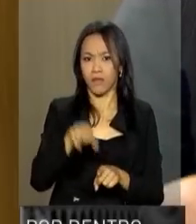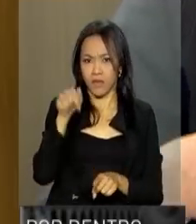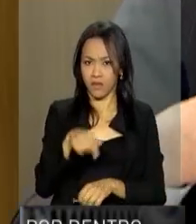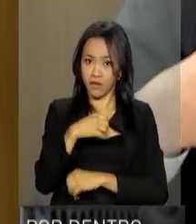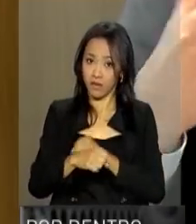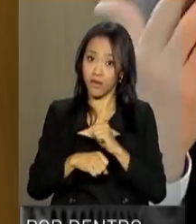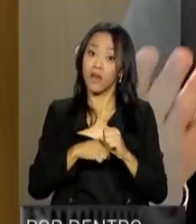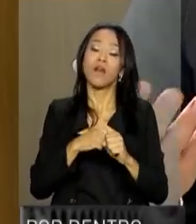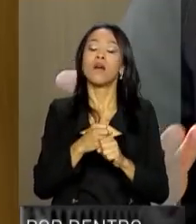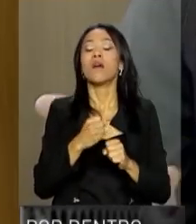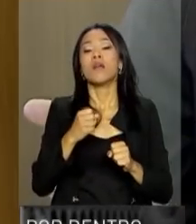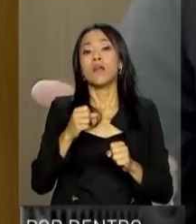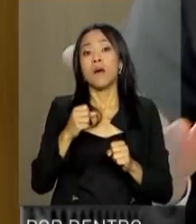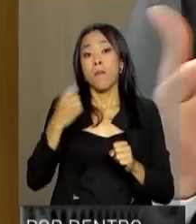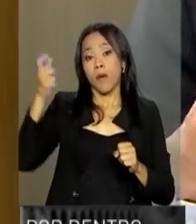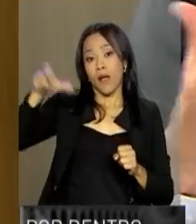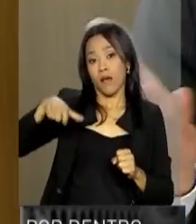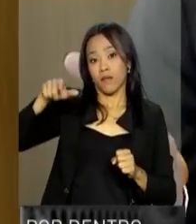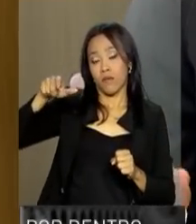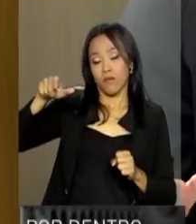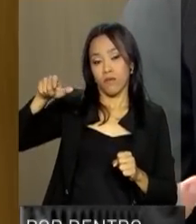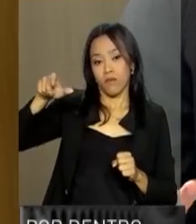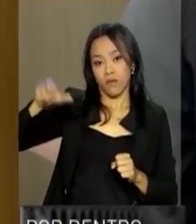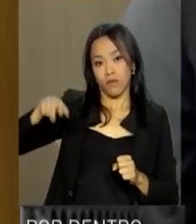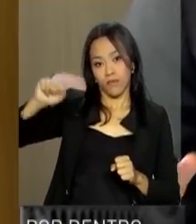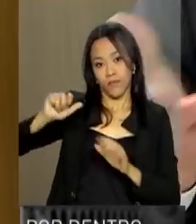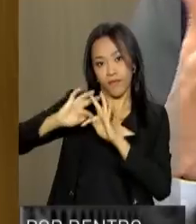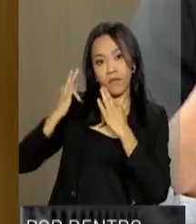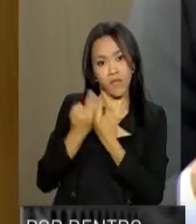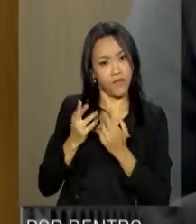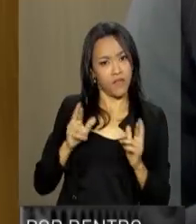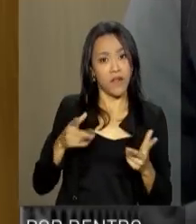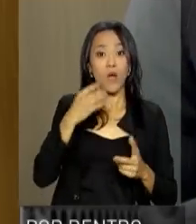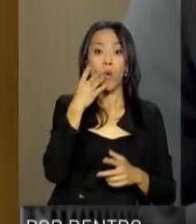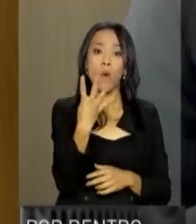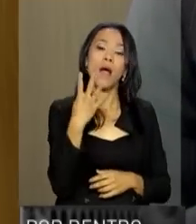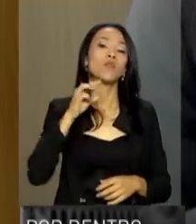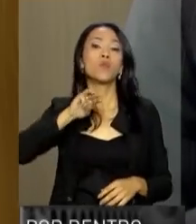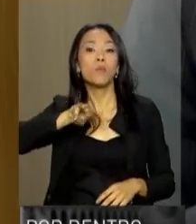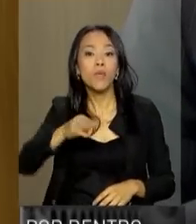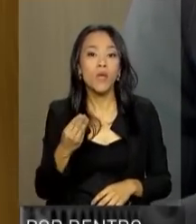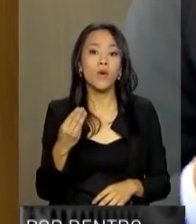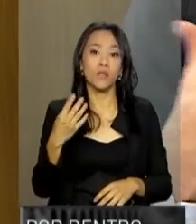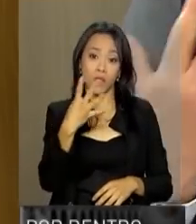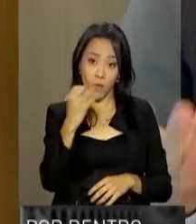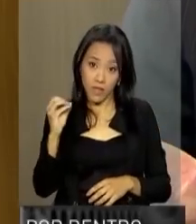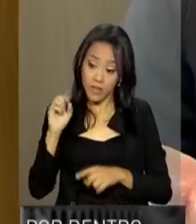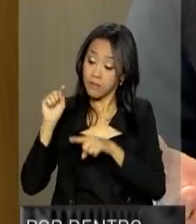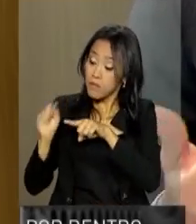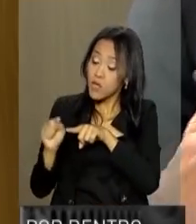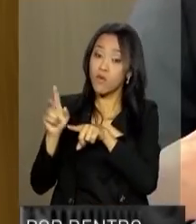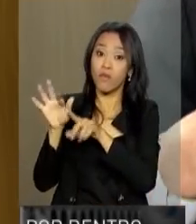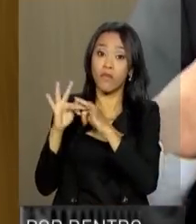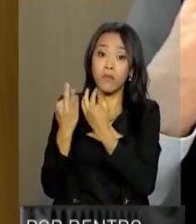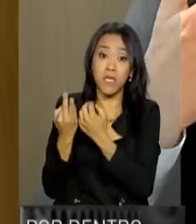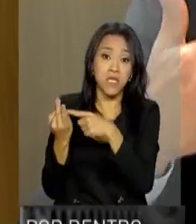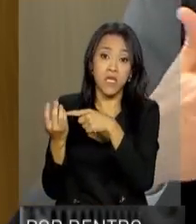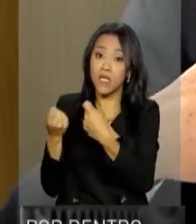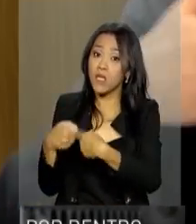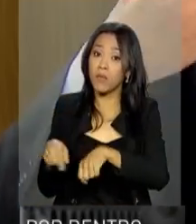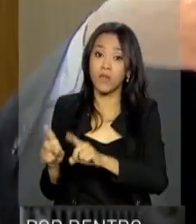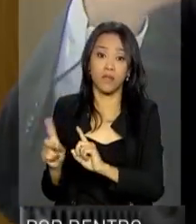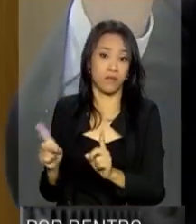foi diferente nós tínhamos a eles saíram nesse ano e meio quatro milhões e 400 mil famílias que não precisava ou que